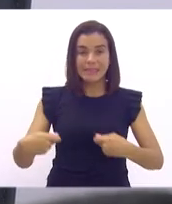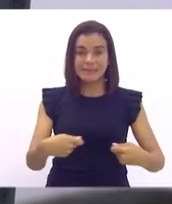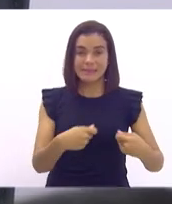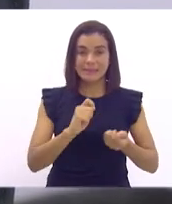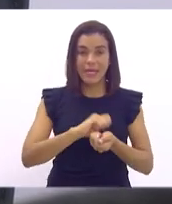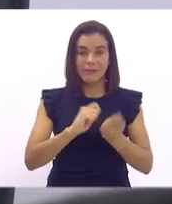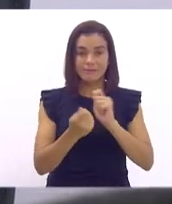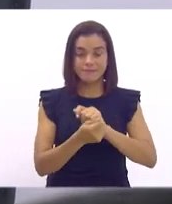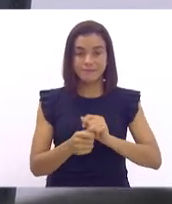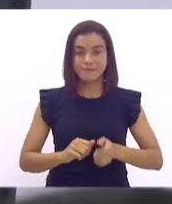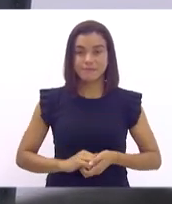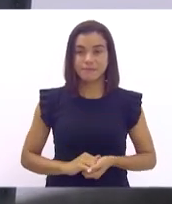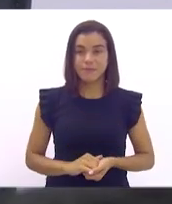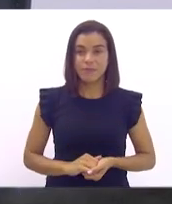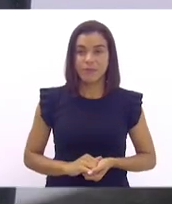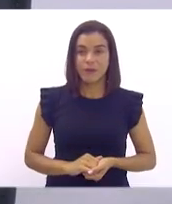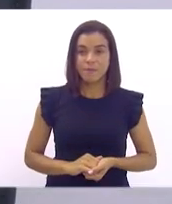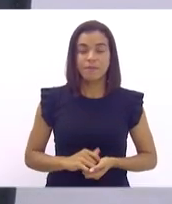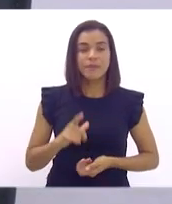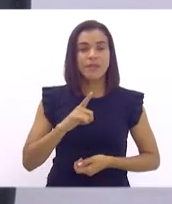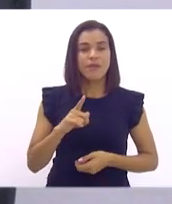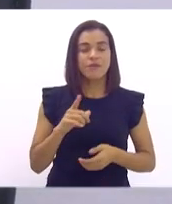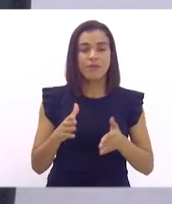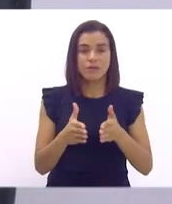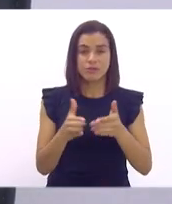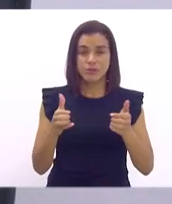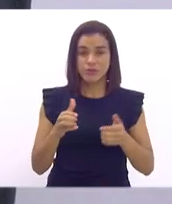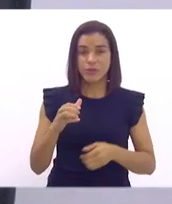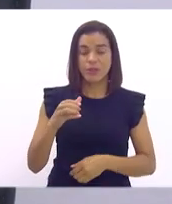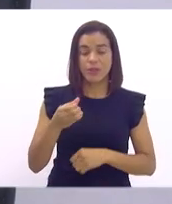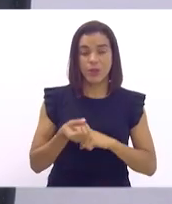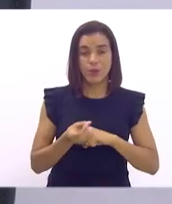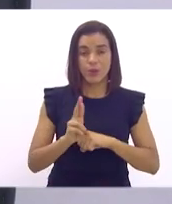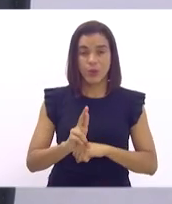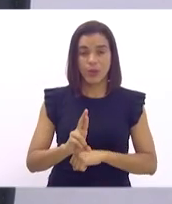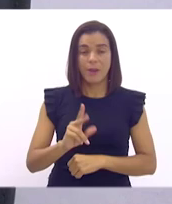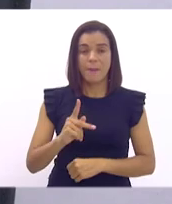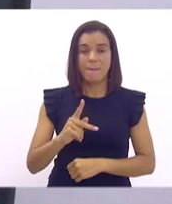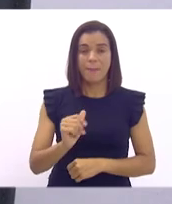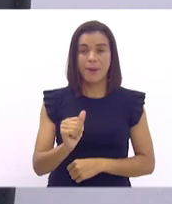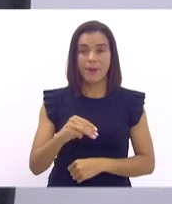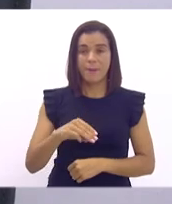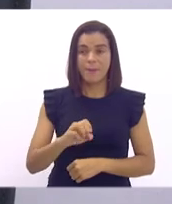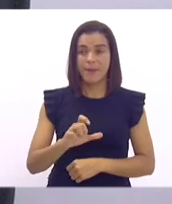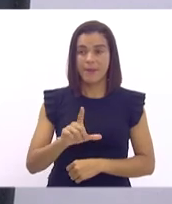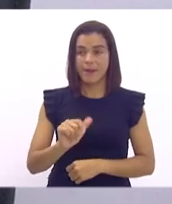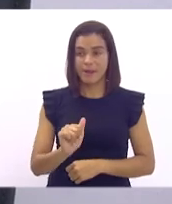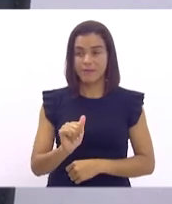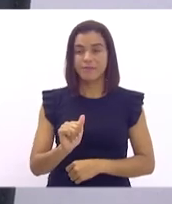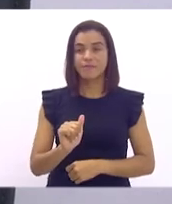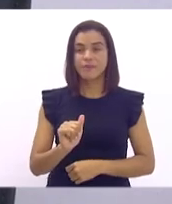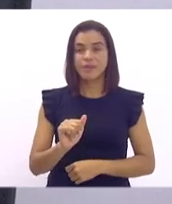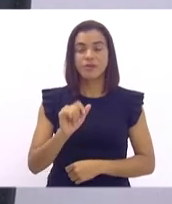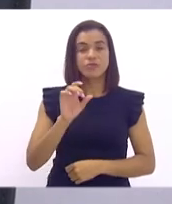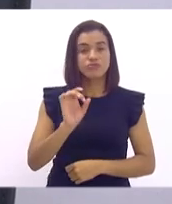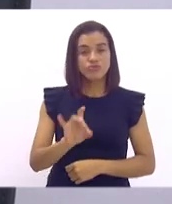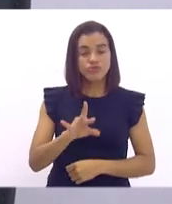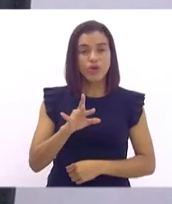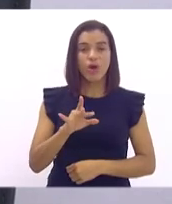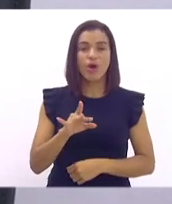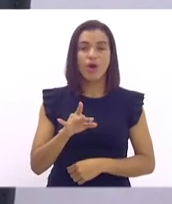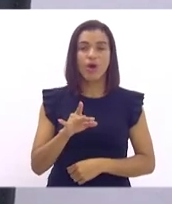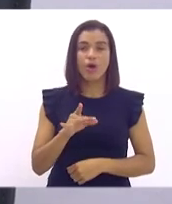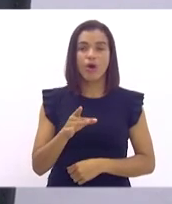adotar. Houve uma solicitação da doutora Pâmela para ser a primeira a falar, e eu queria só fazer um encaminhamento